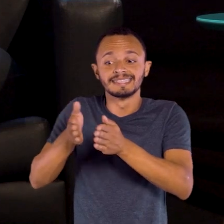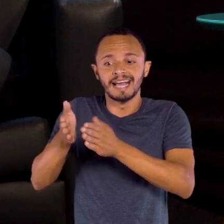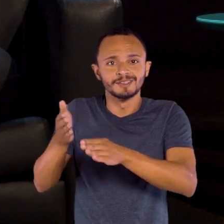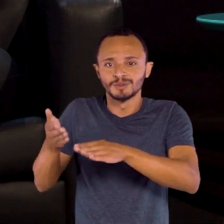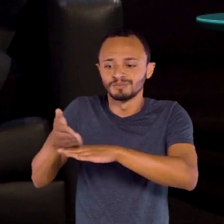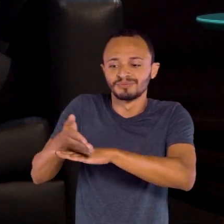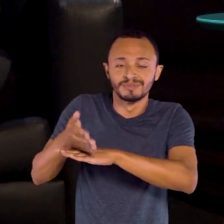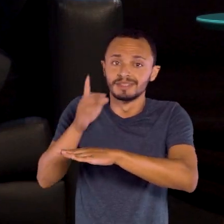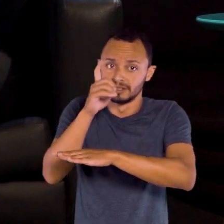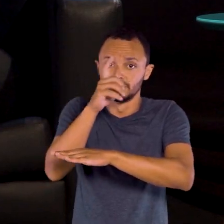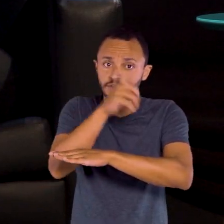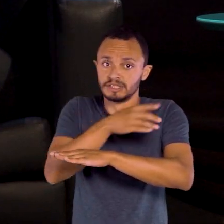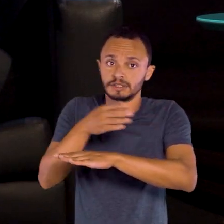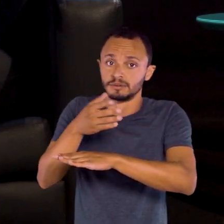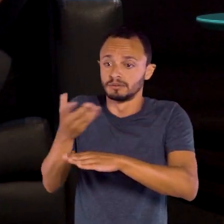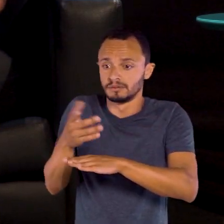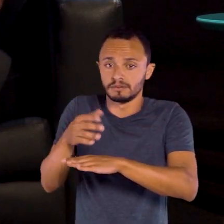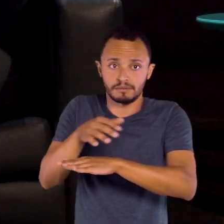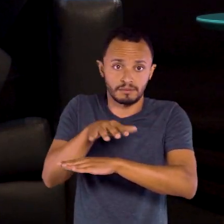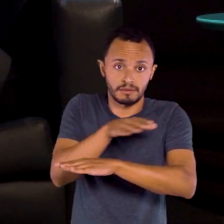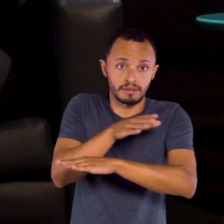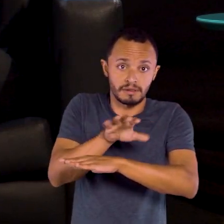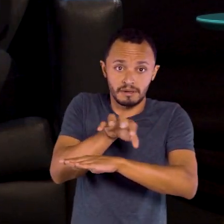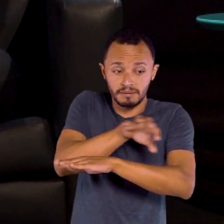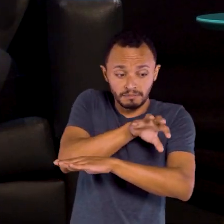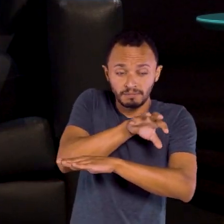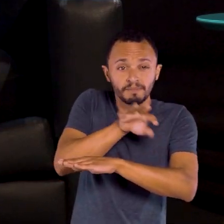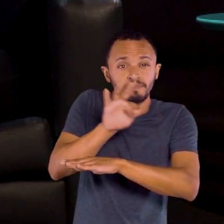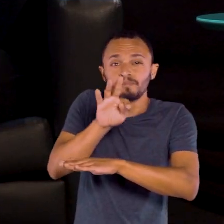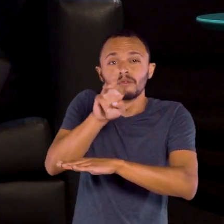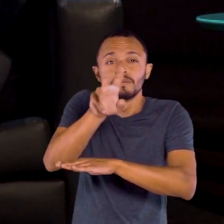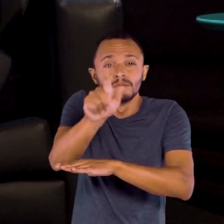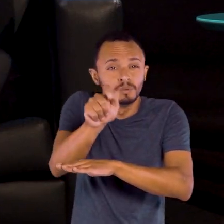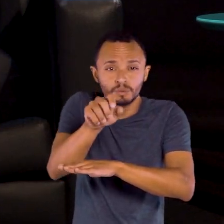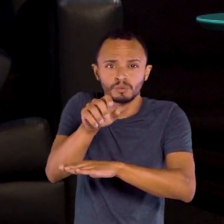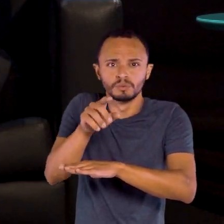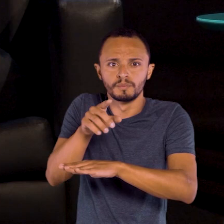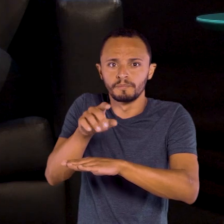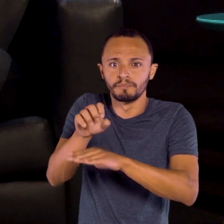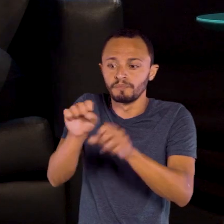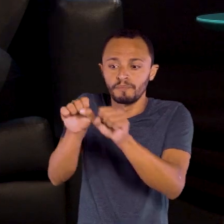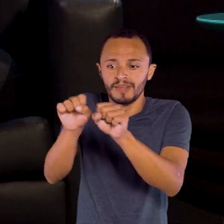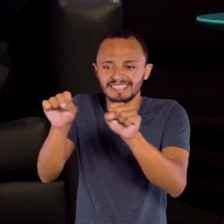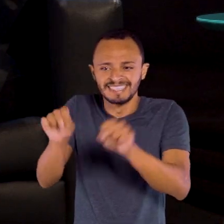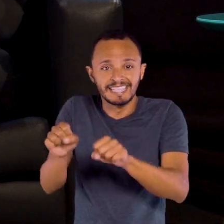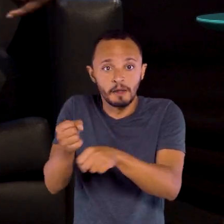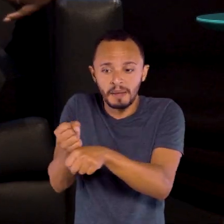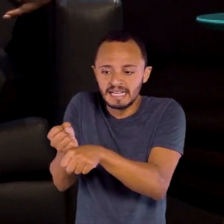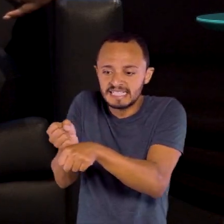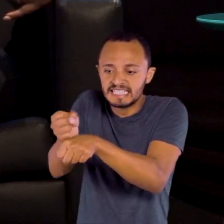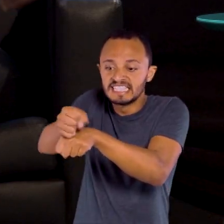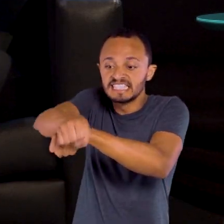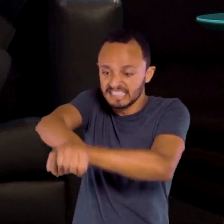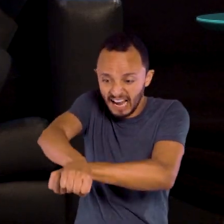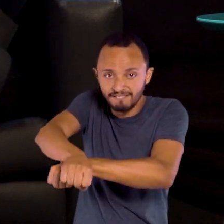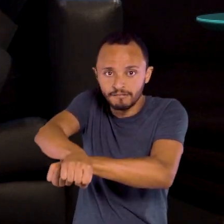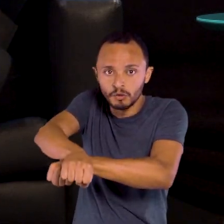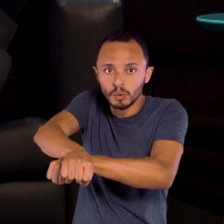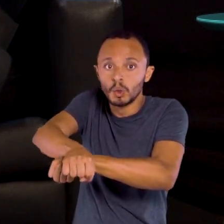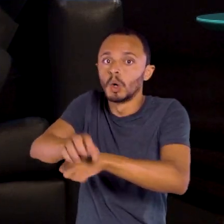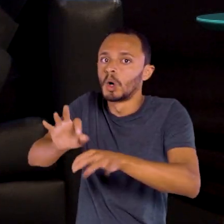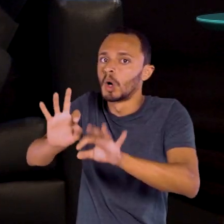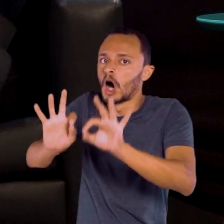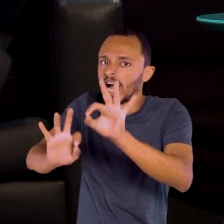para aquela área da cidade, foi jogado todo um sistema escravocrata